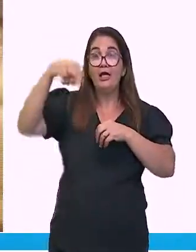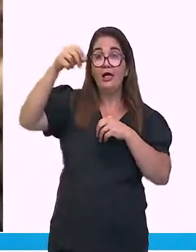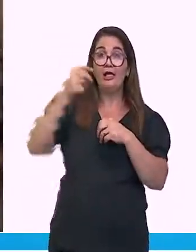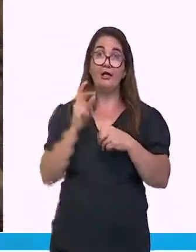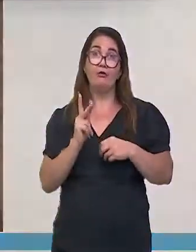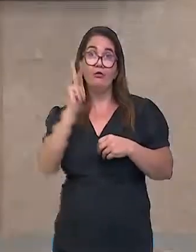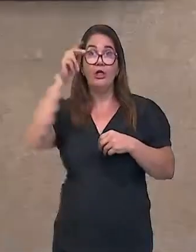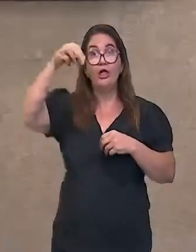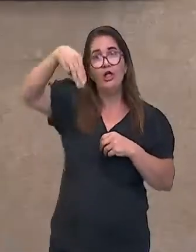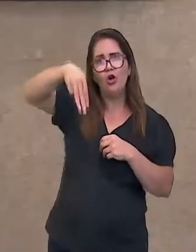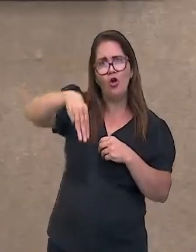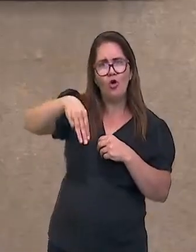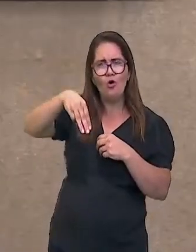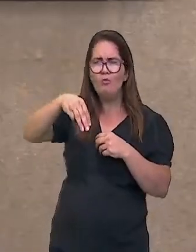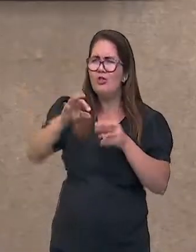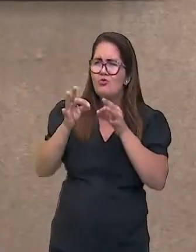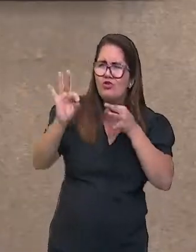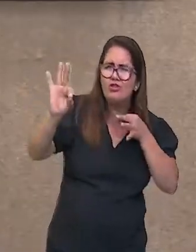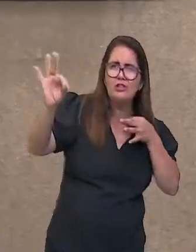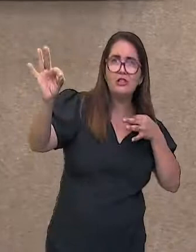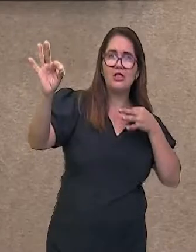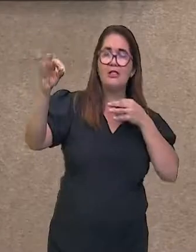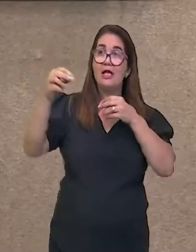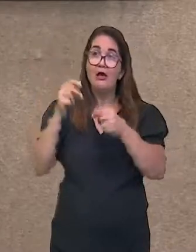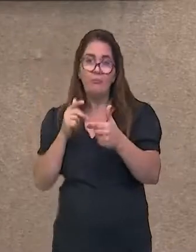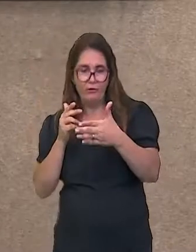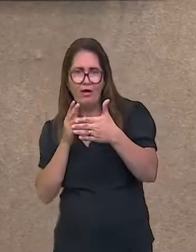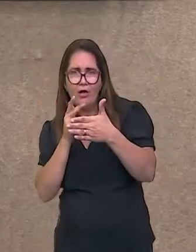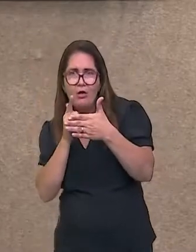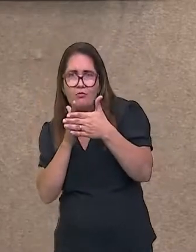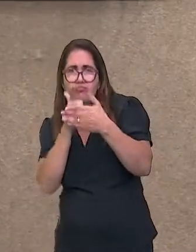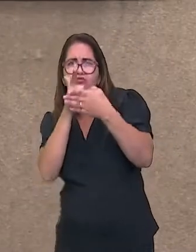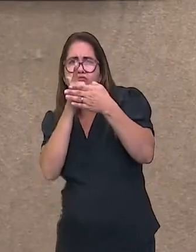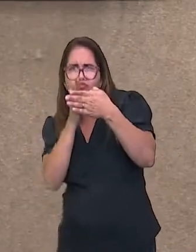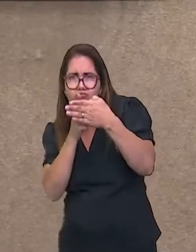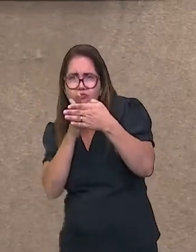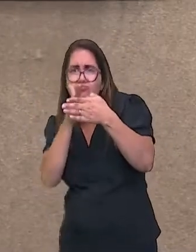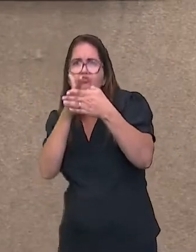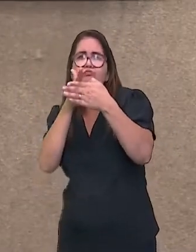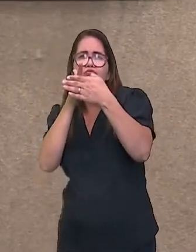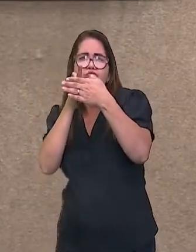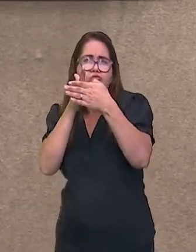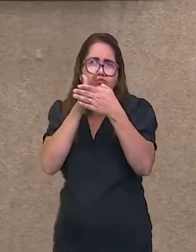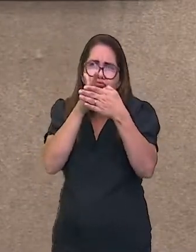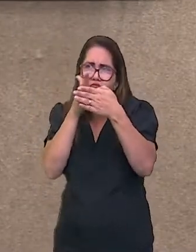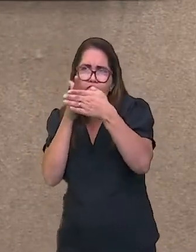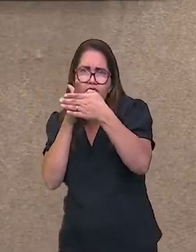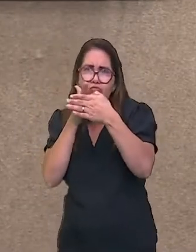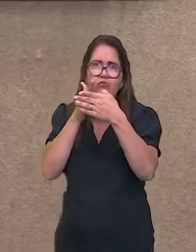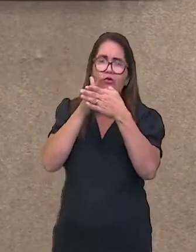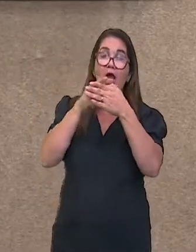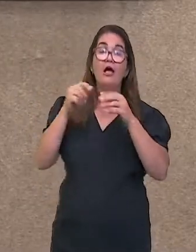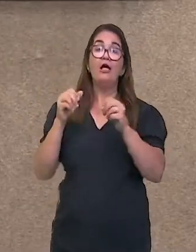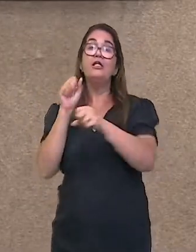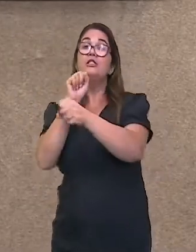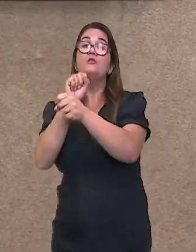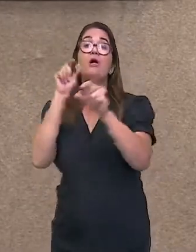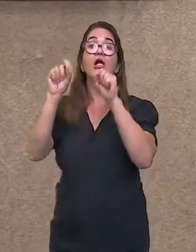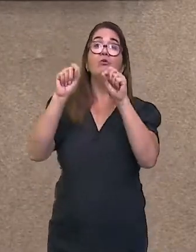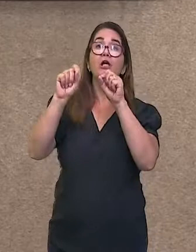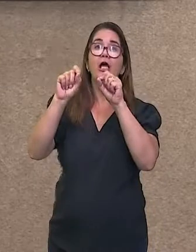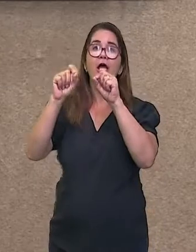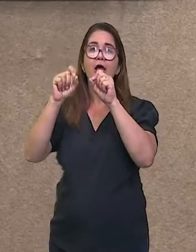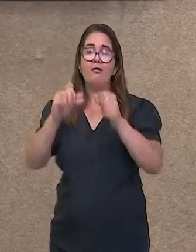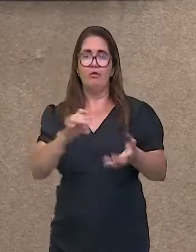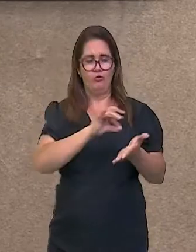conseguir abordar o seu inimigo. As causas da Primeira Guerra Mundial são extremamente complexas